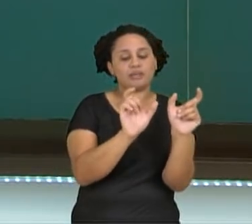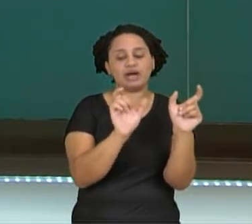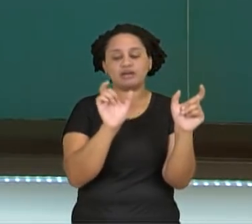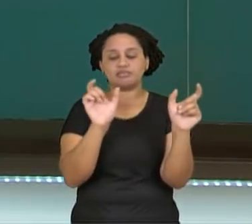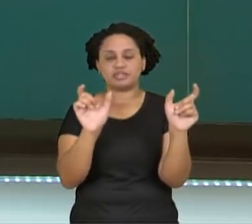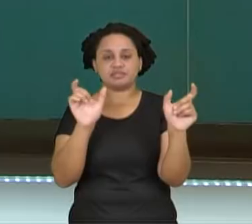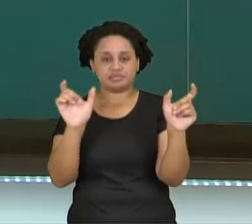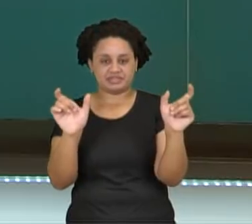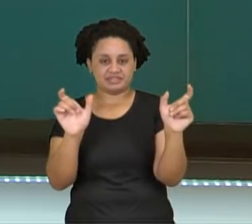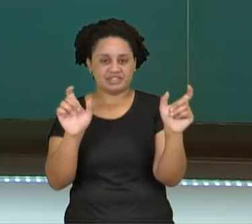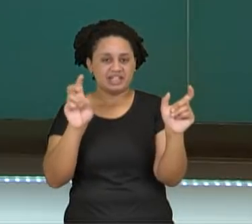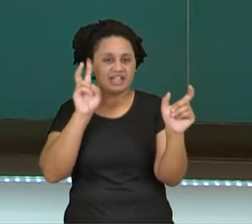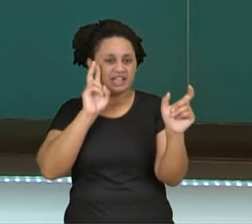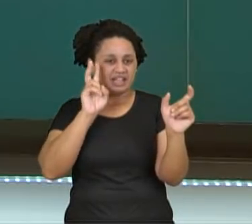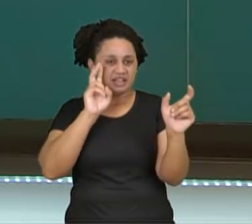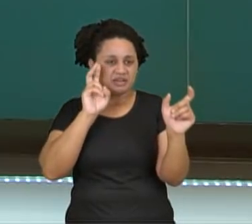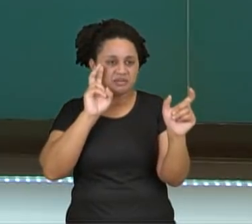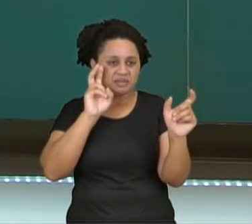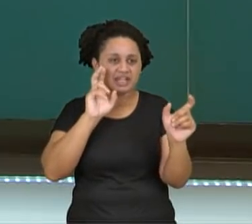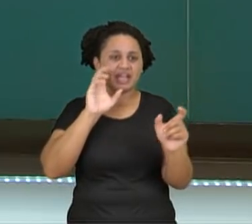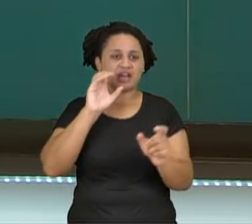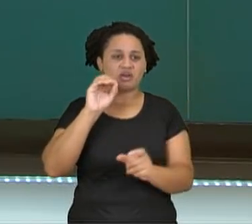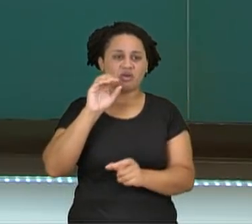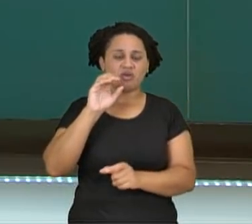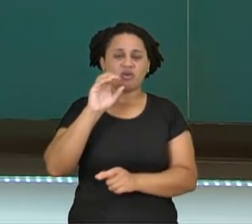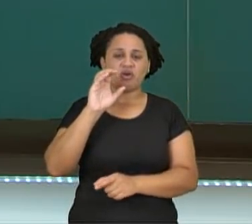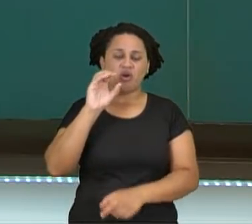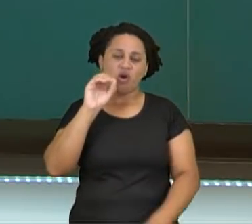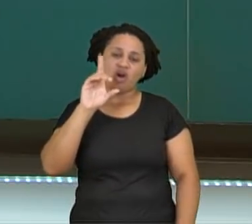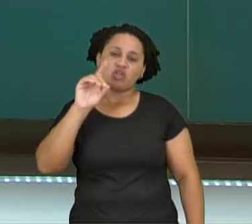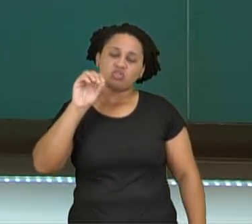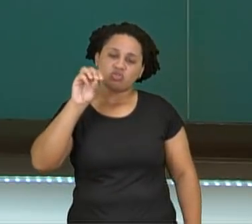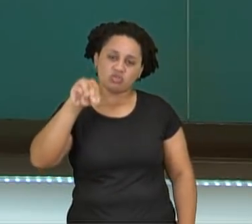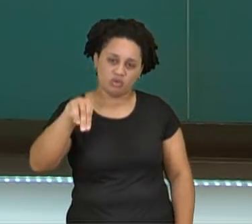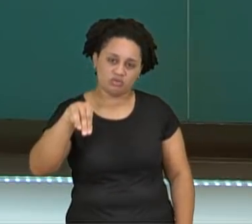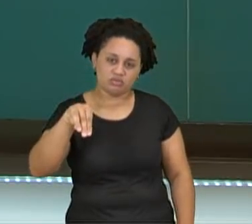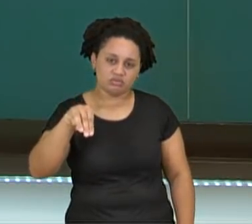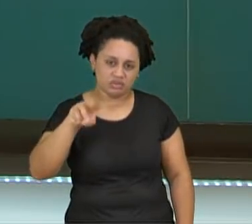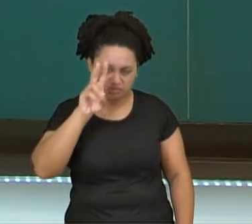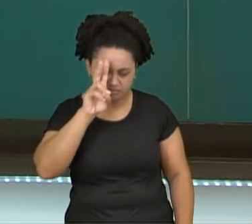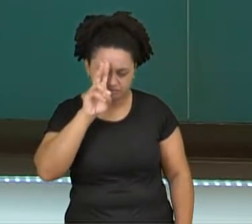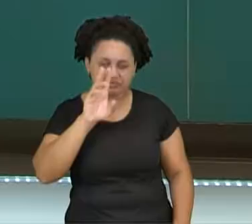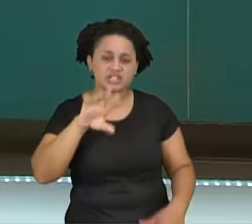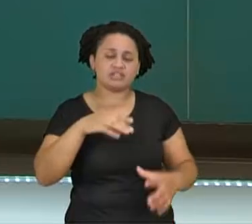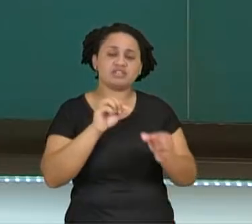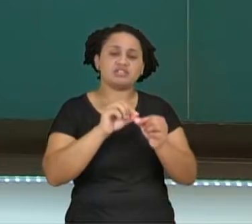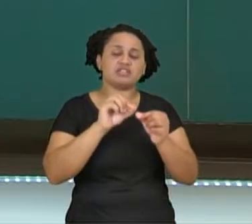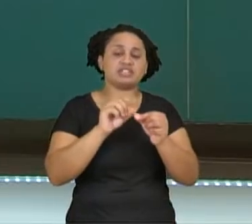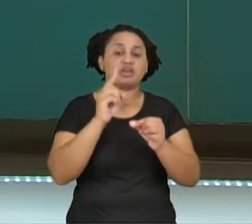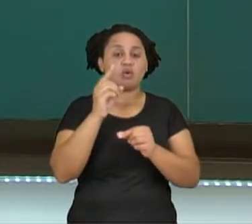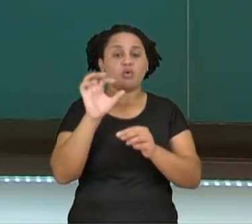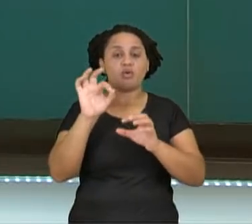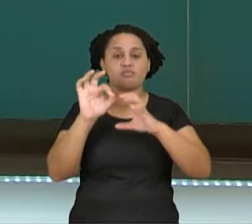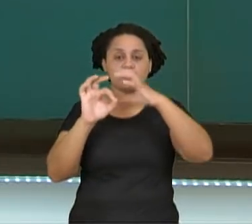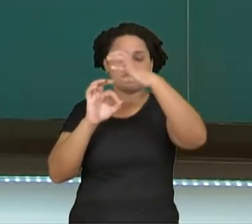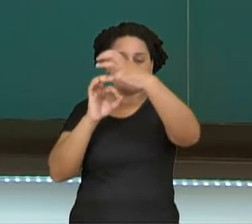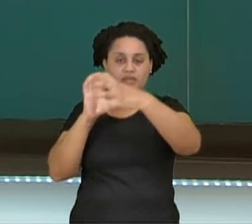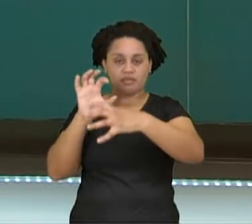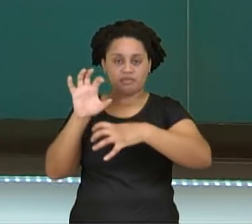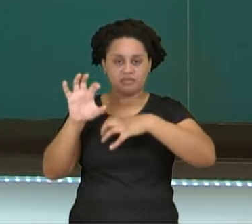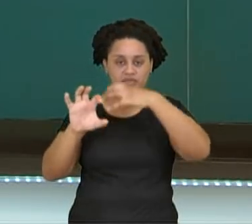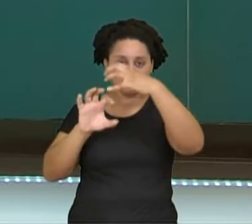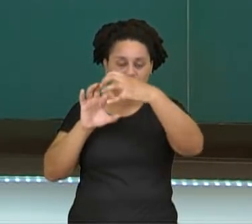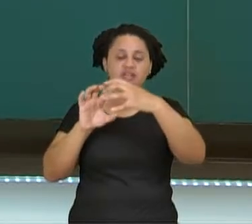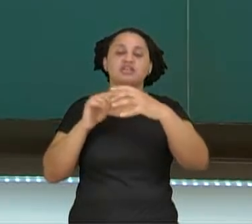essas trincas a gente chama de códon? Então, cada códon vai formar um aminoácido. Então, vai juntando de 3 em 3 os códons,